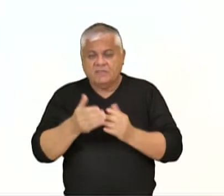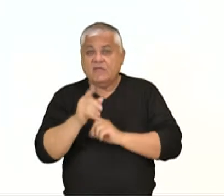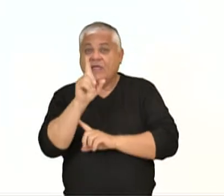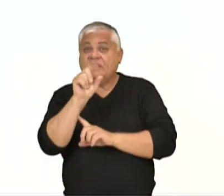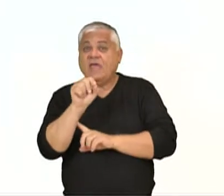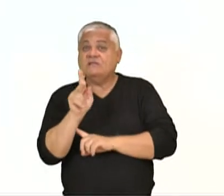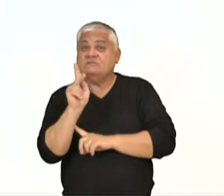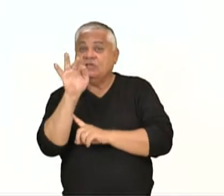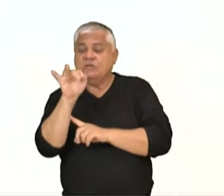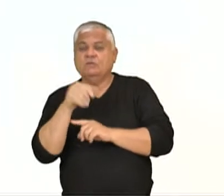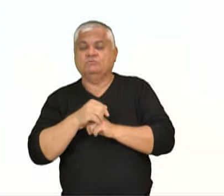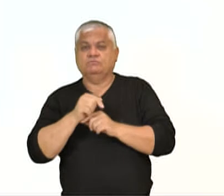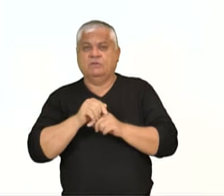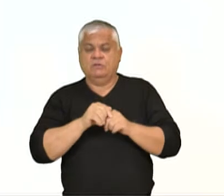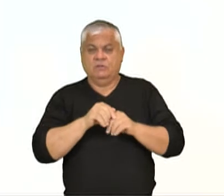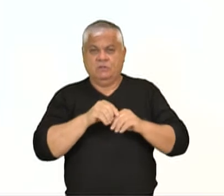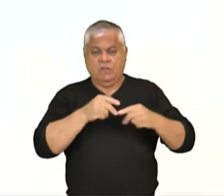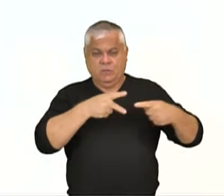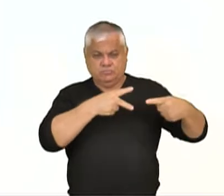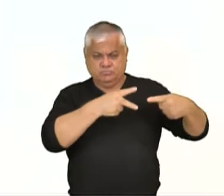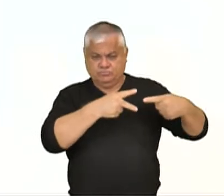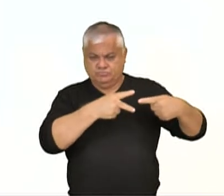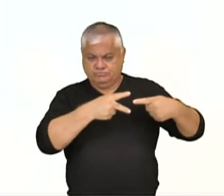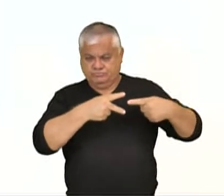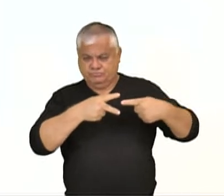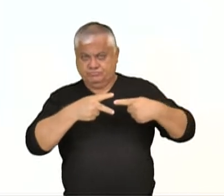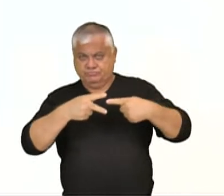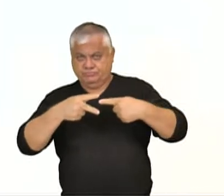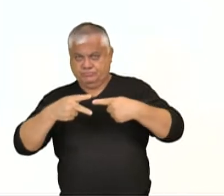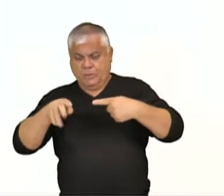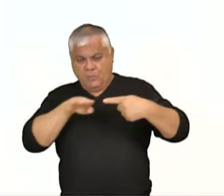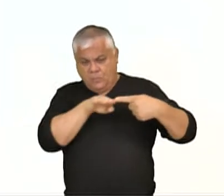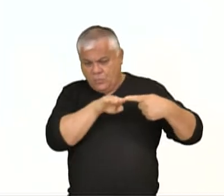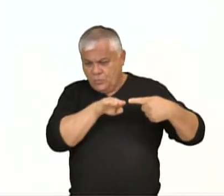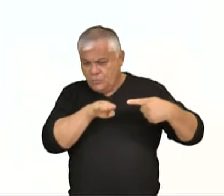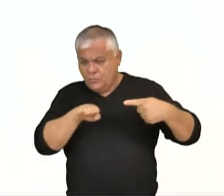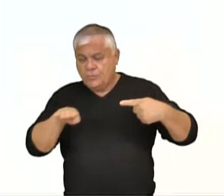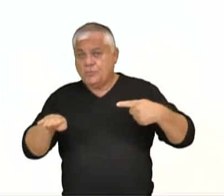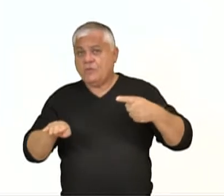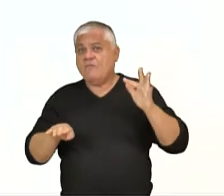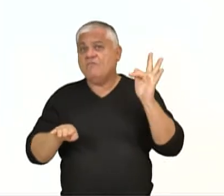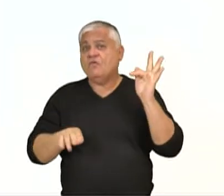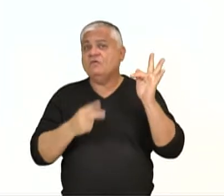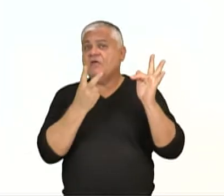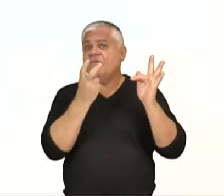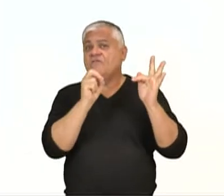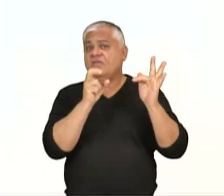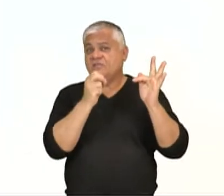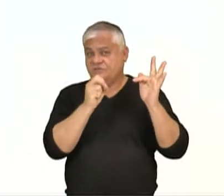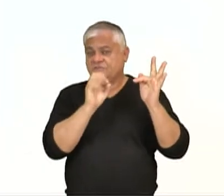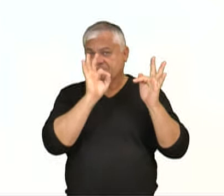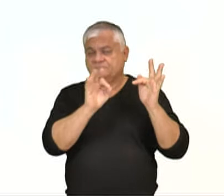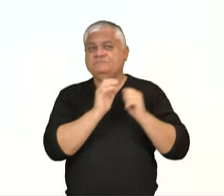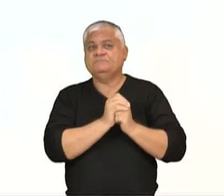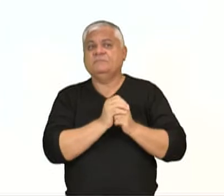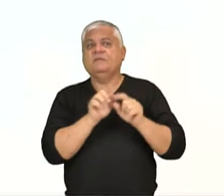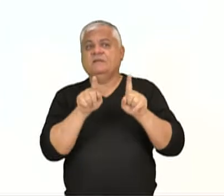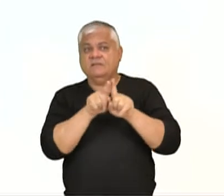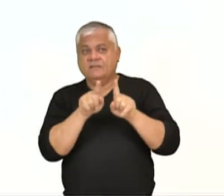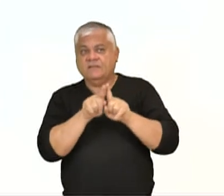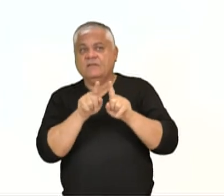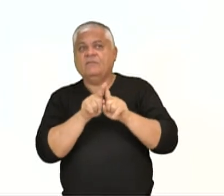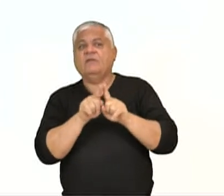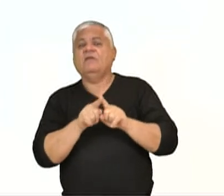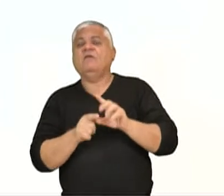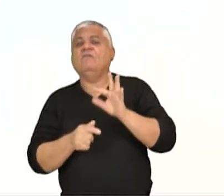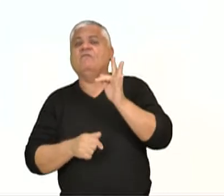horizontalmente sobre uma superfície plana com uma força de 20 newtons e uma força resistiva de